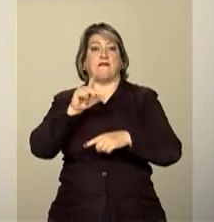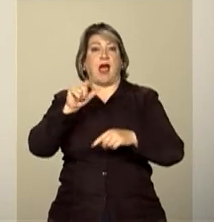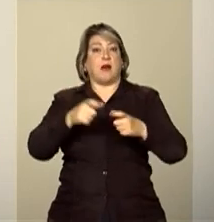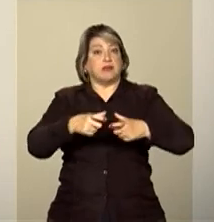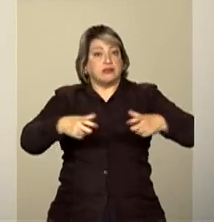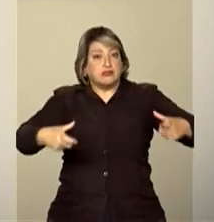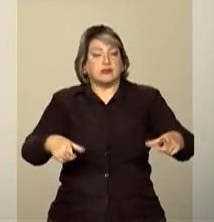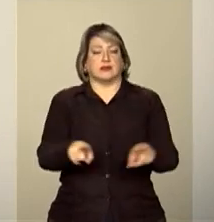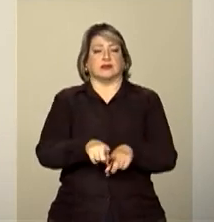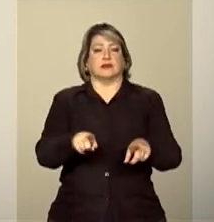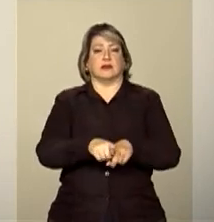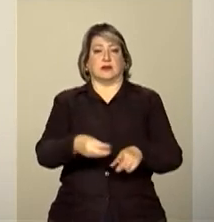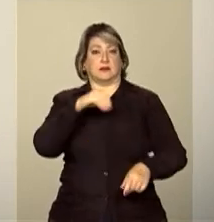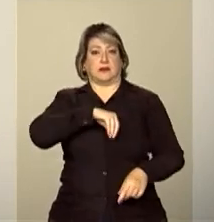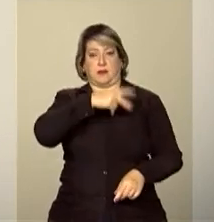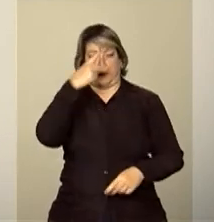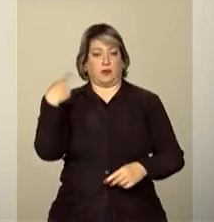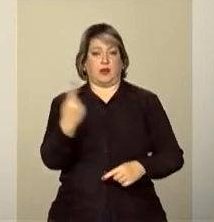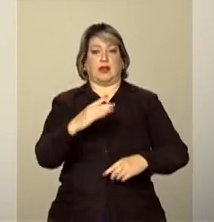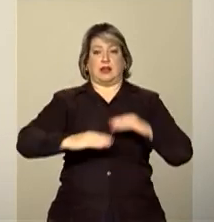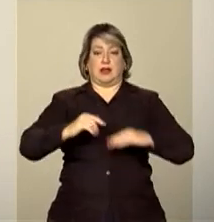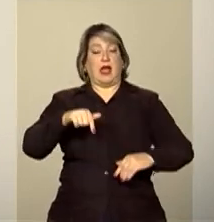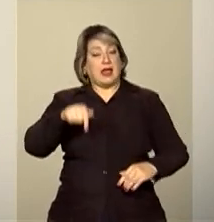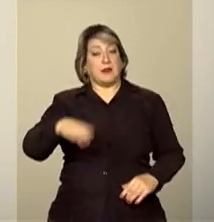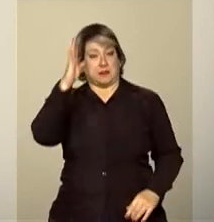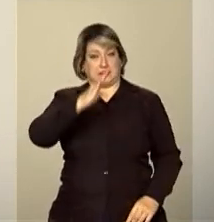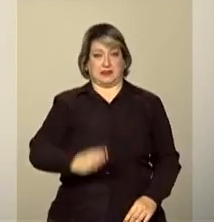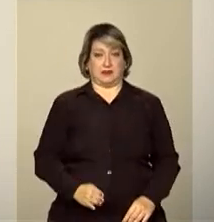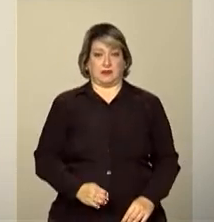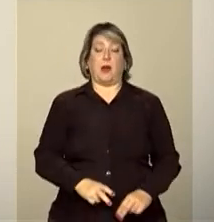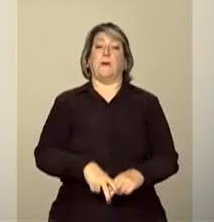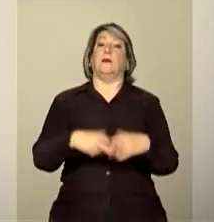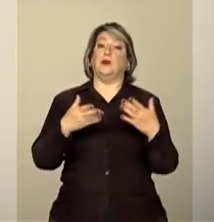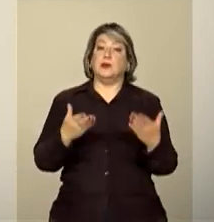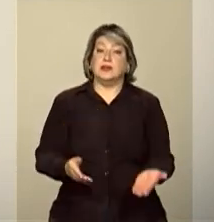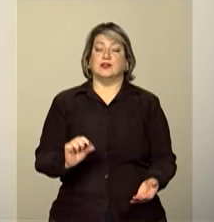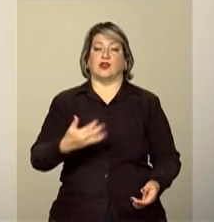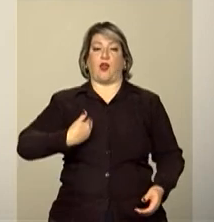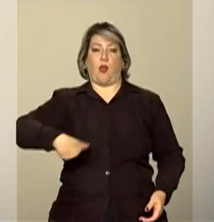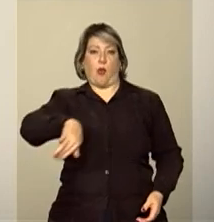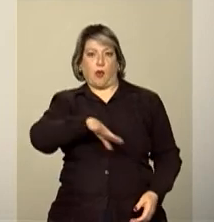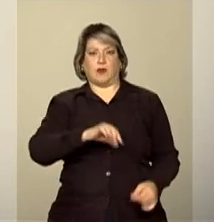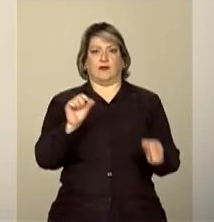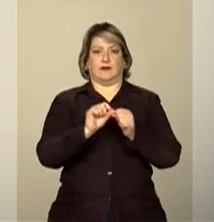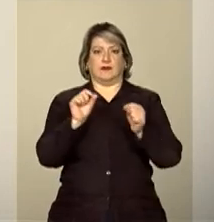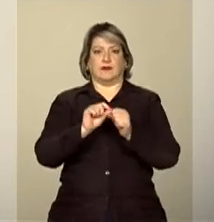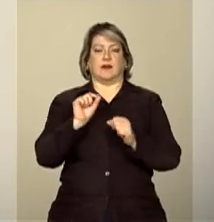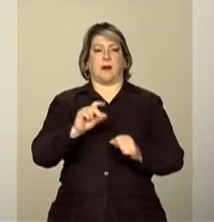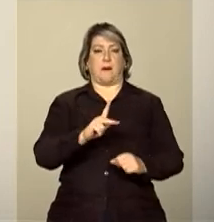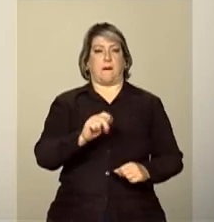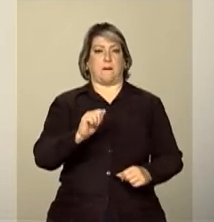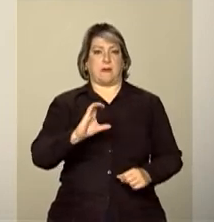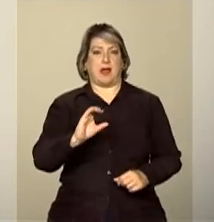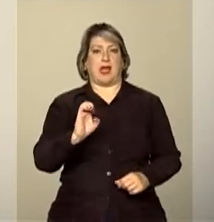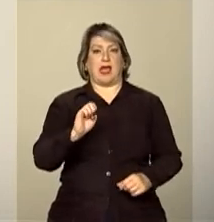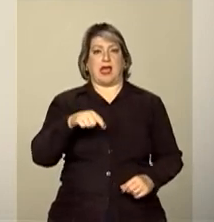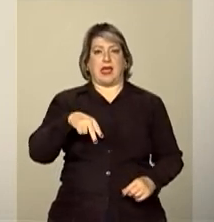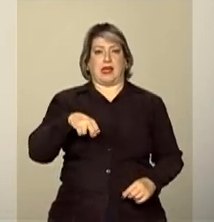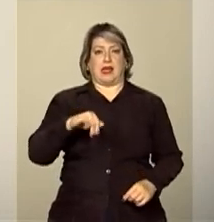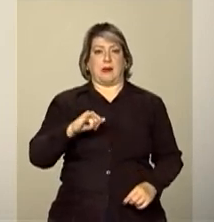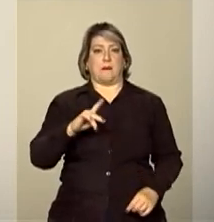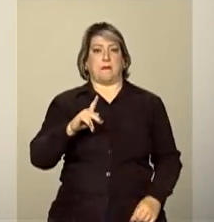aumentar a renda dos trabalhadores Aqui no Brasil é por isso Luciano Que Nós criamos o PAC equipamentos